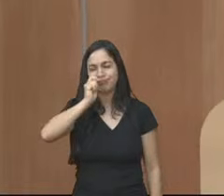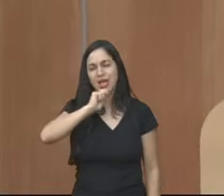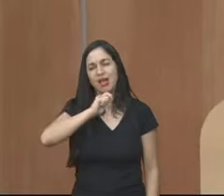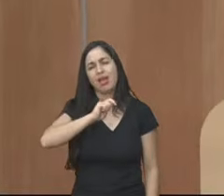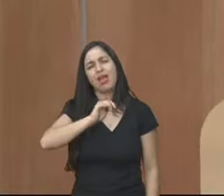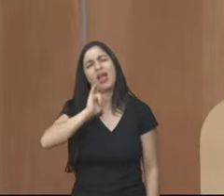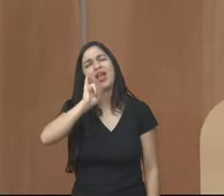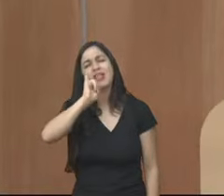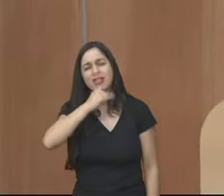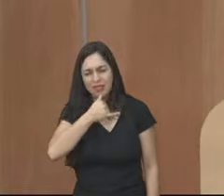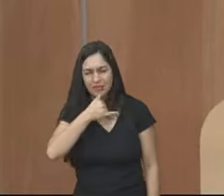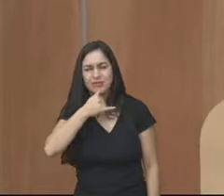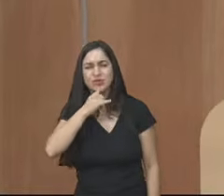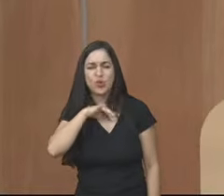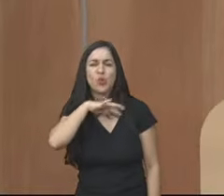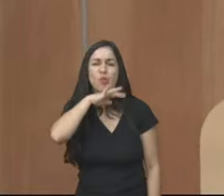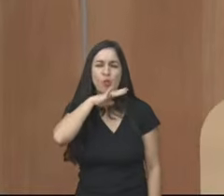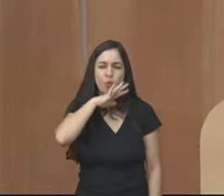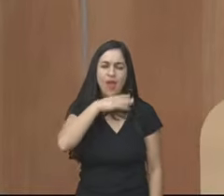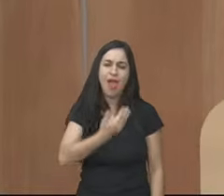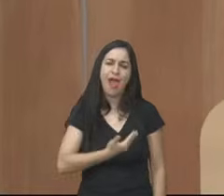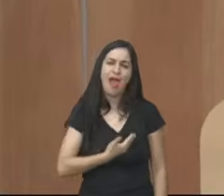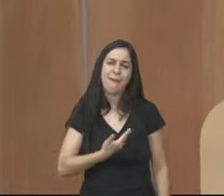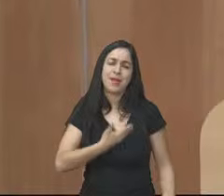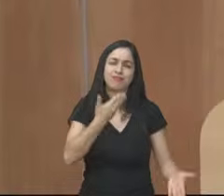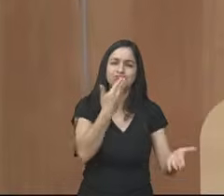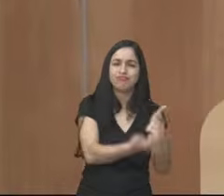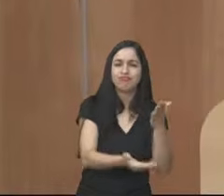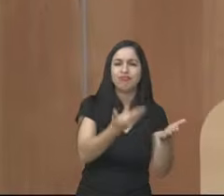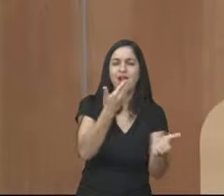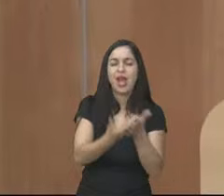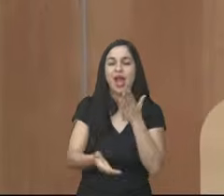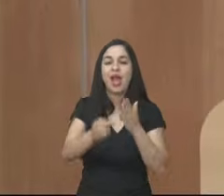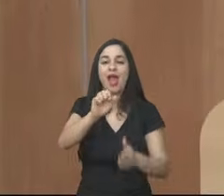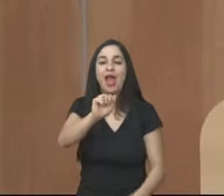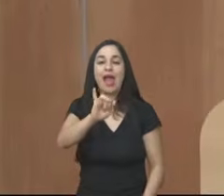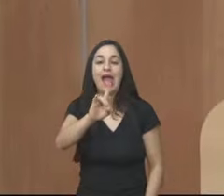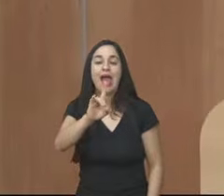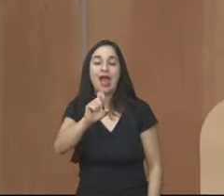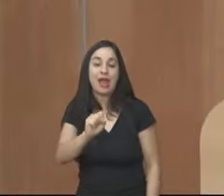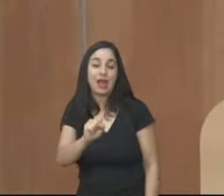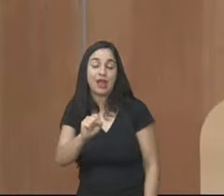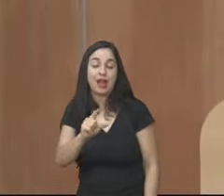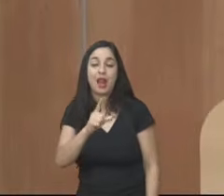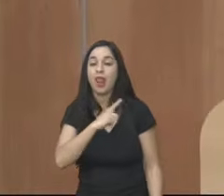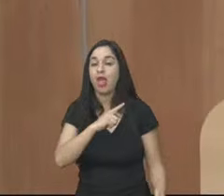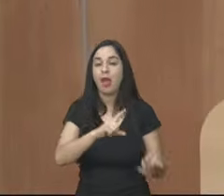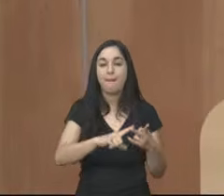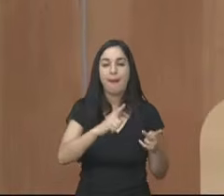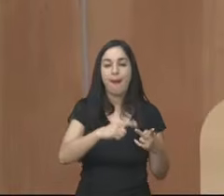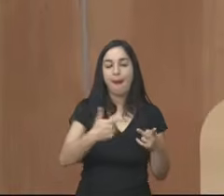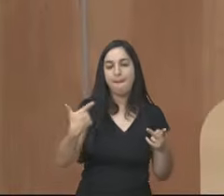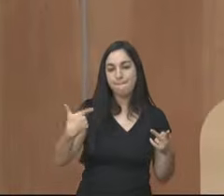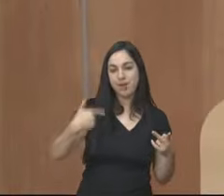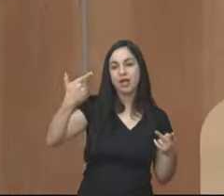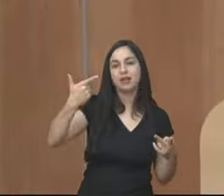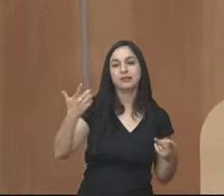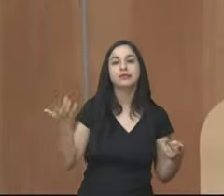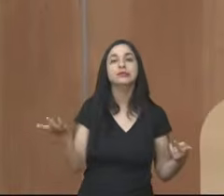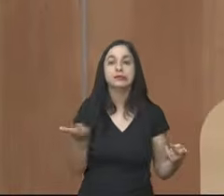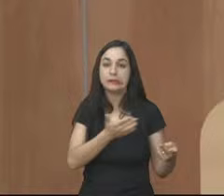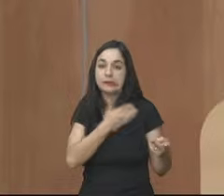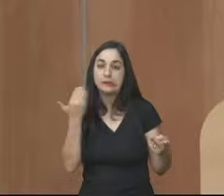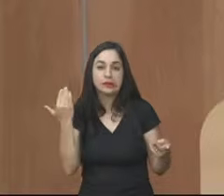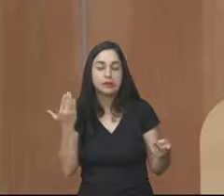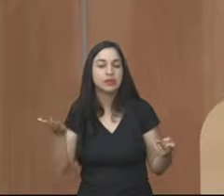nas drogas. Perdi amigos com AIDS, perdi amigos baleados no meio de troca de tiro.